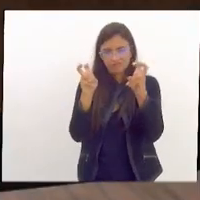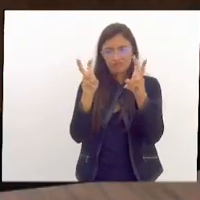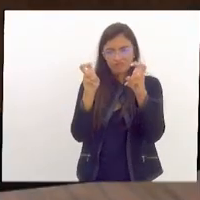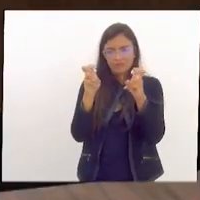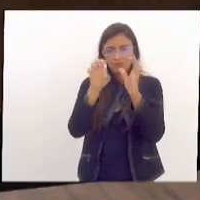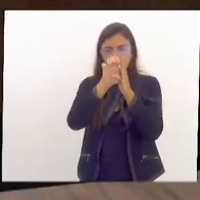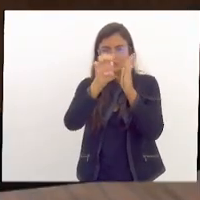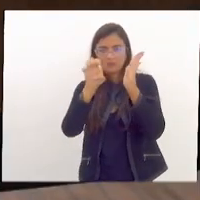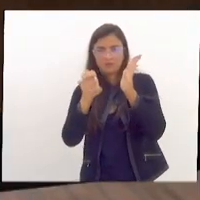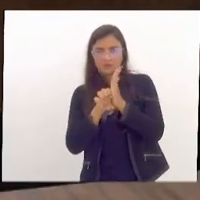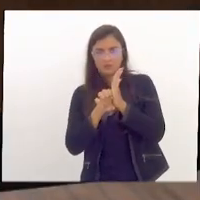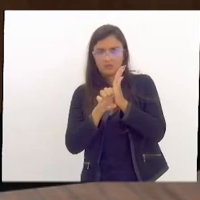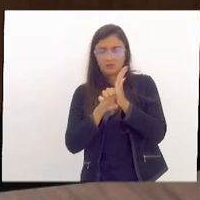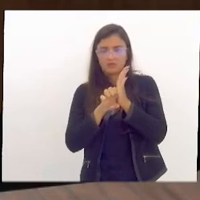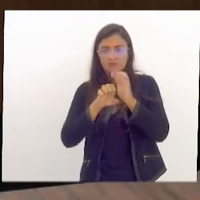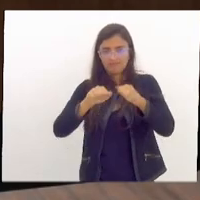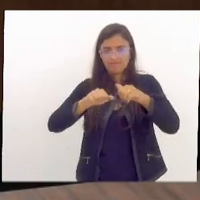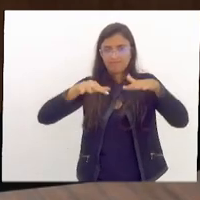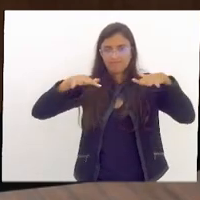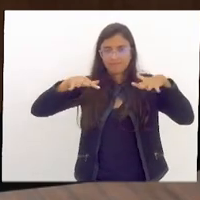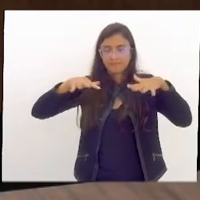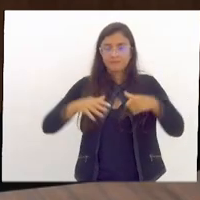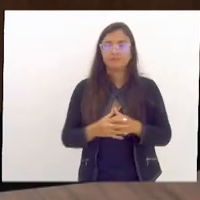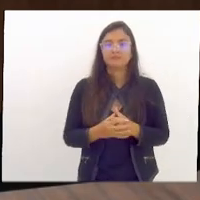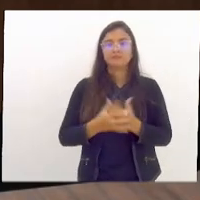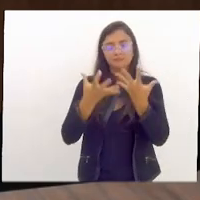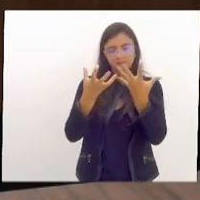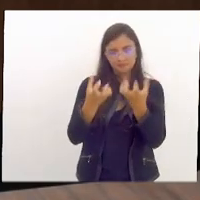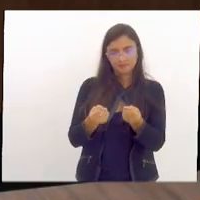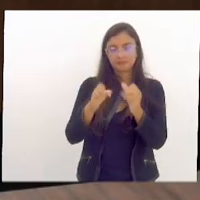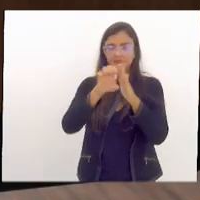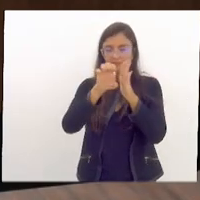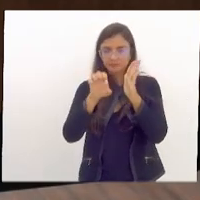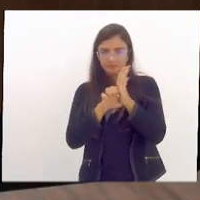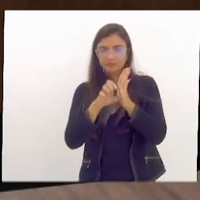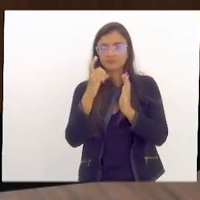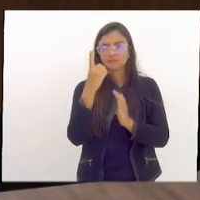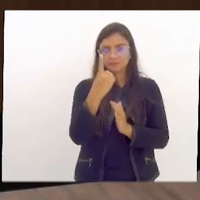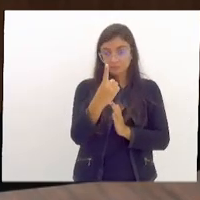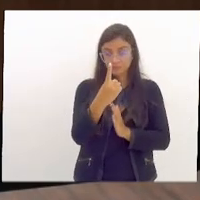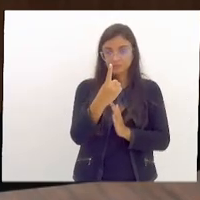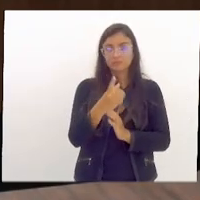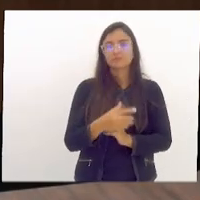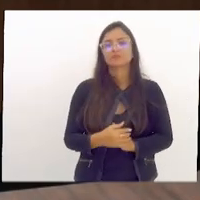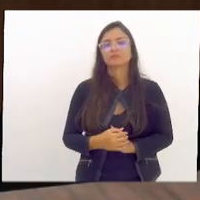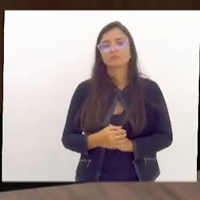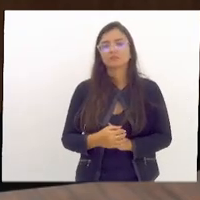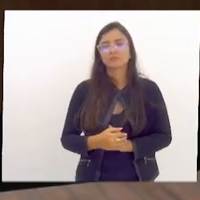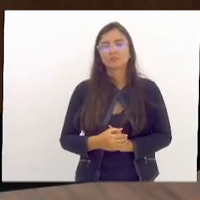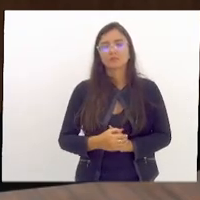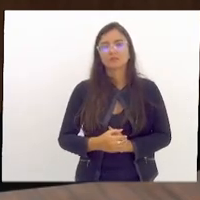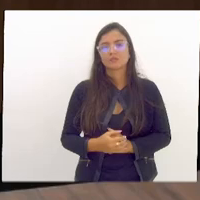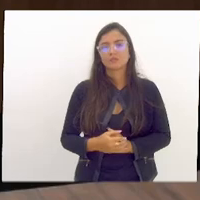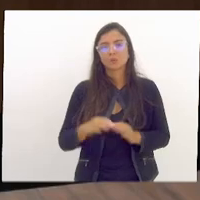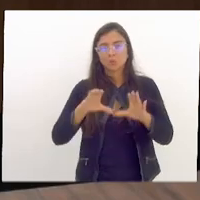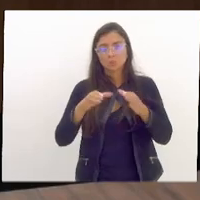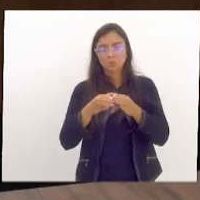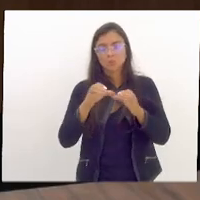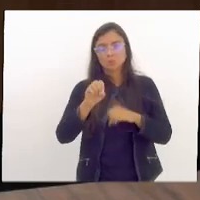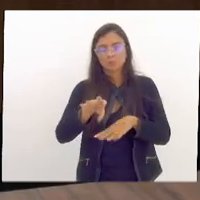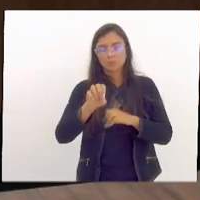sobre as emendas de plenário. Favorável à emenda número 1 da Comissão de